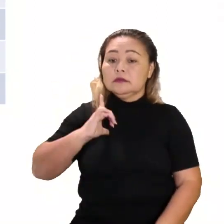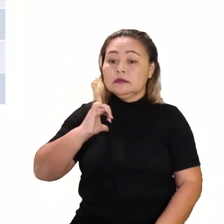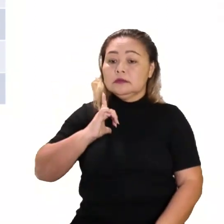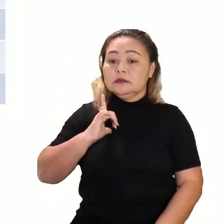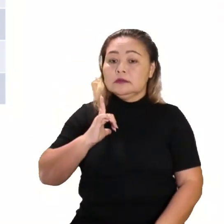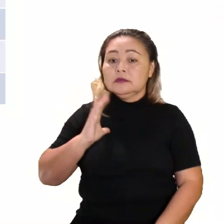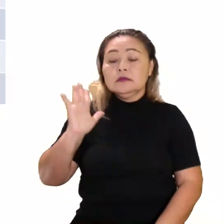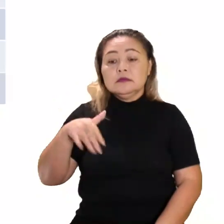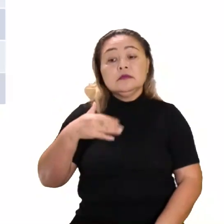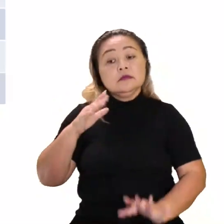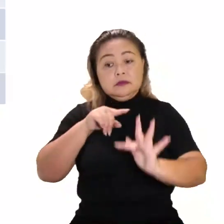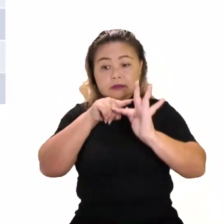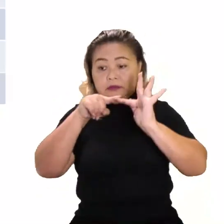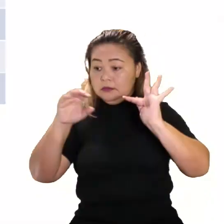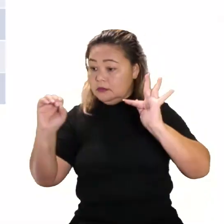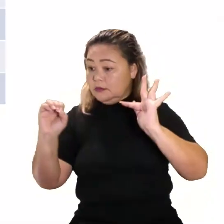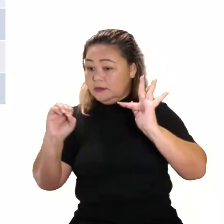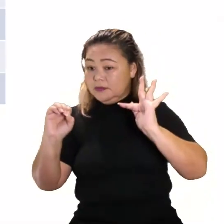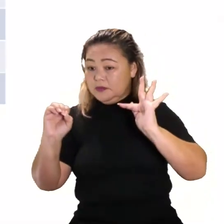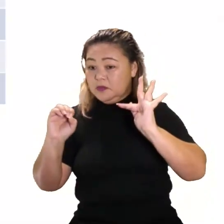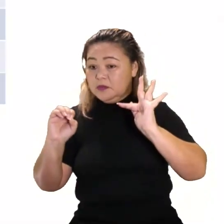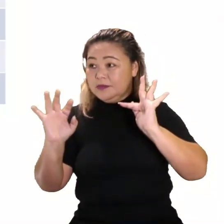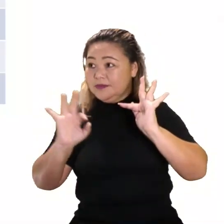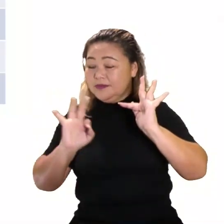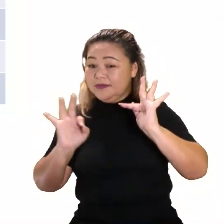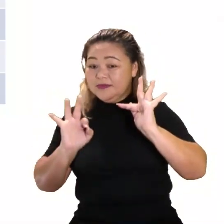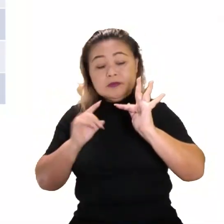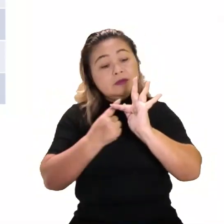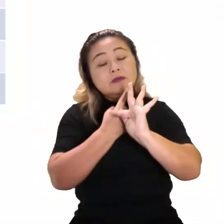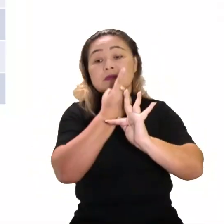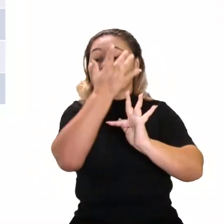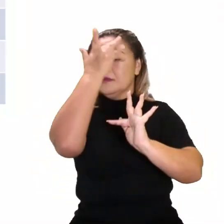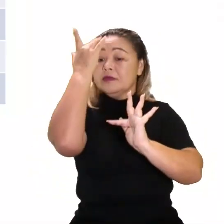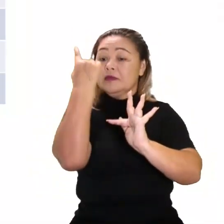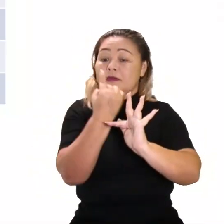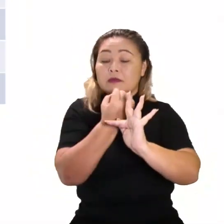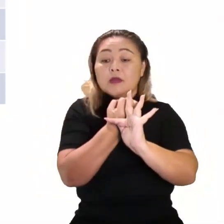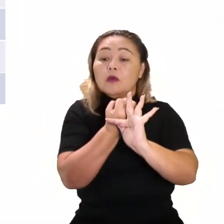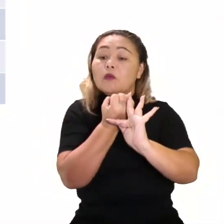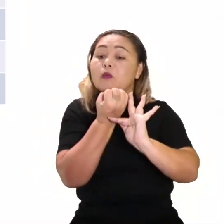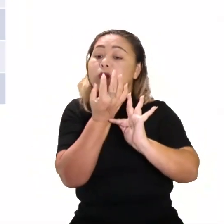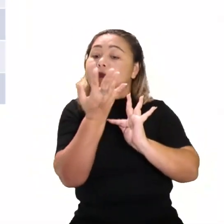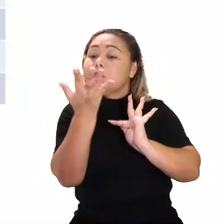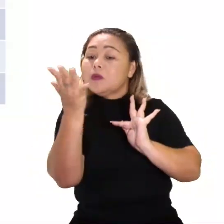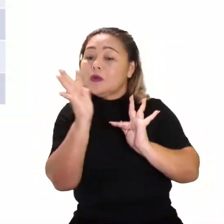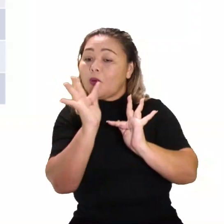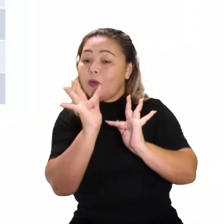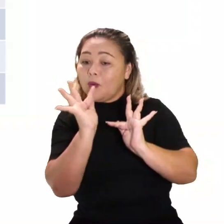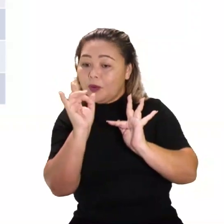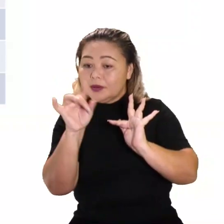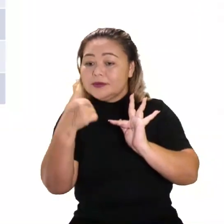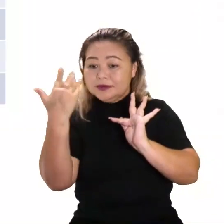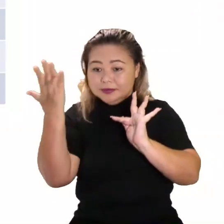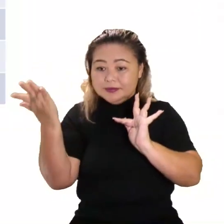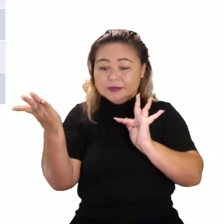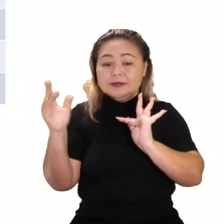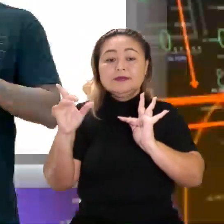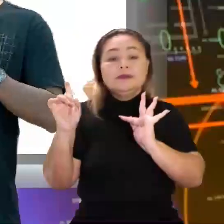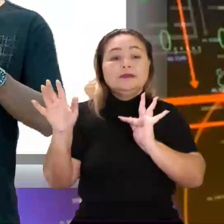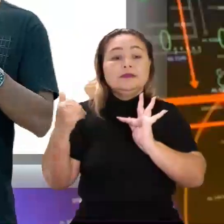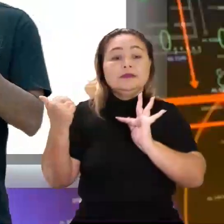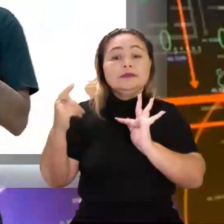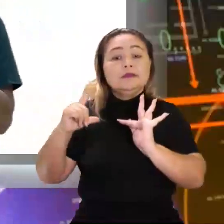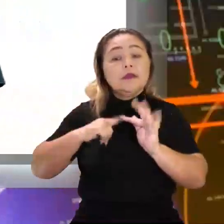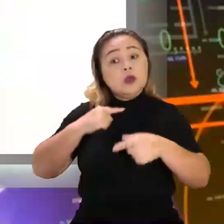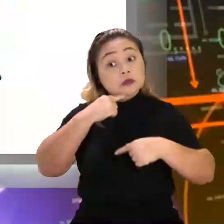tinha zero boatos, né? Era só uma pessoa que começou a história toda, certo? E aí, eles